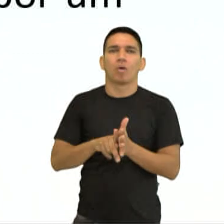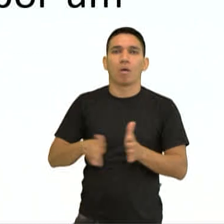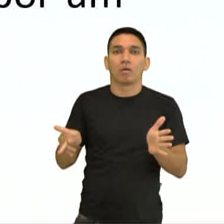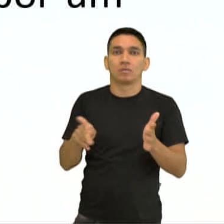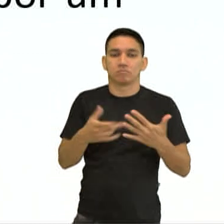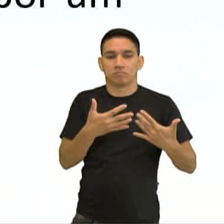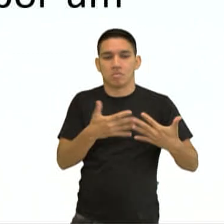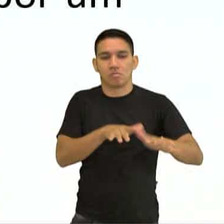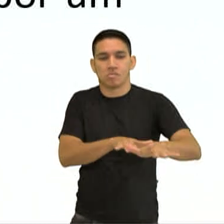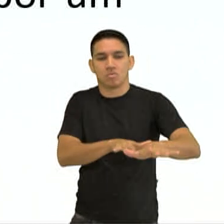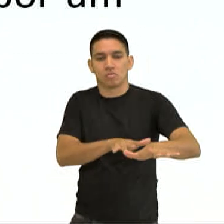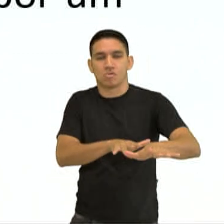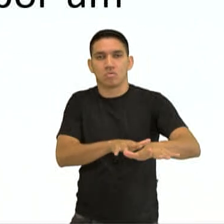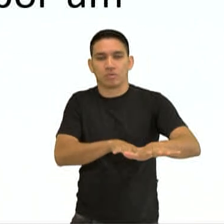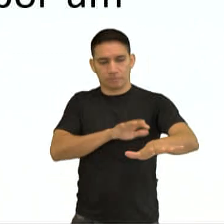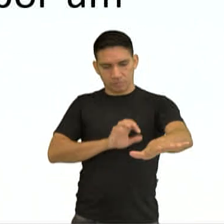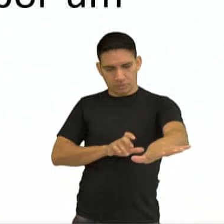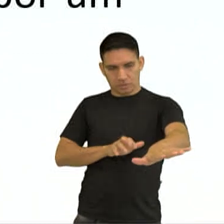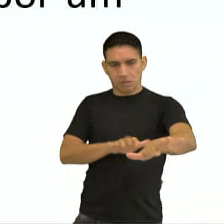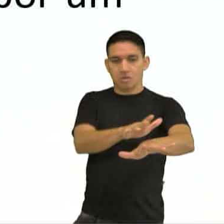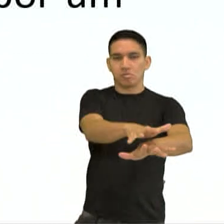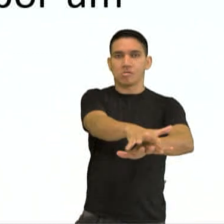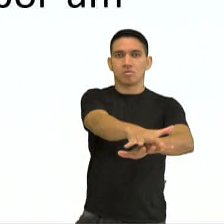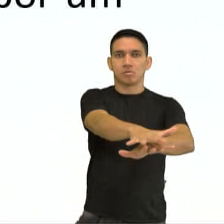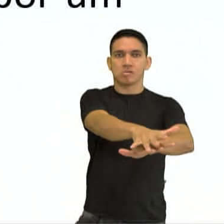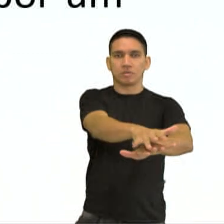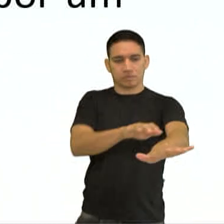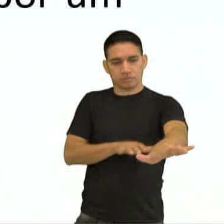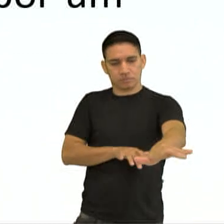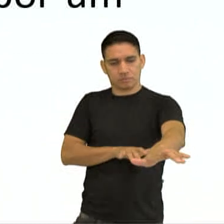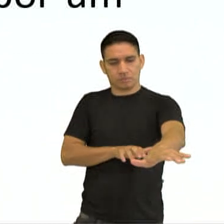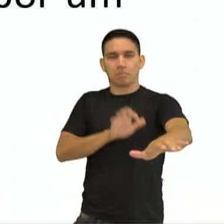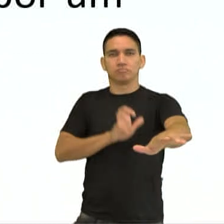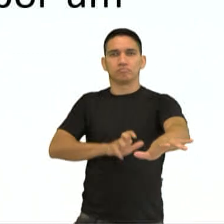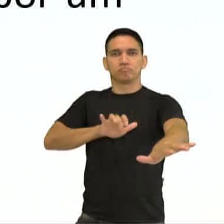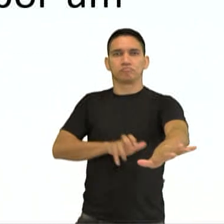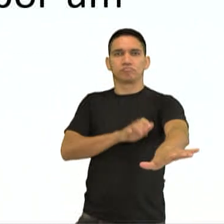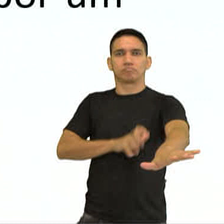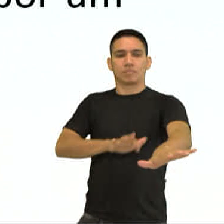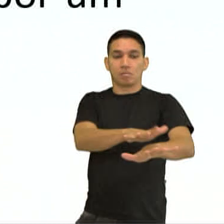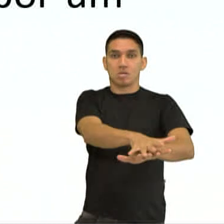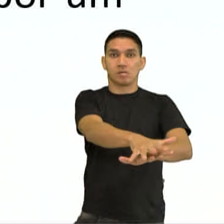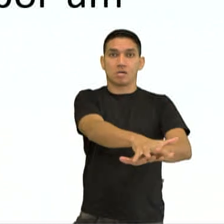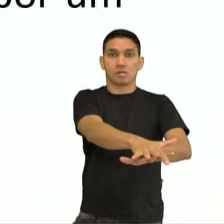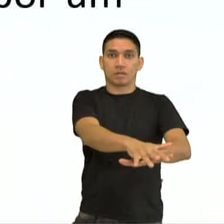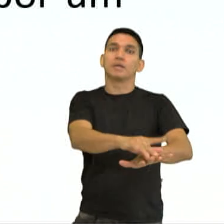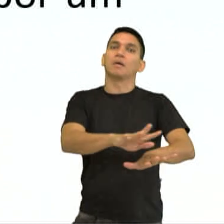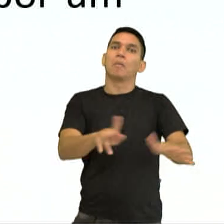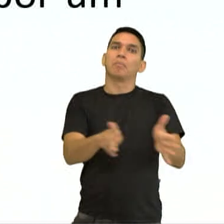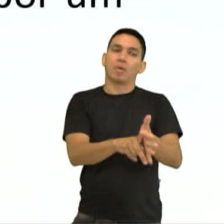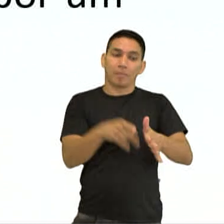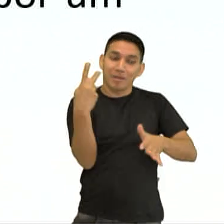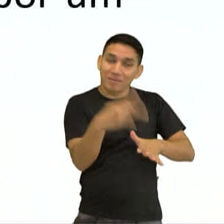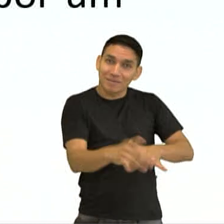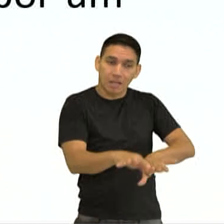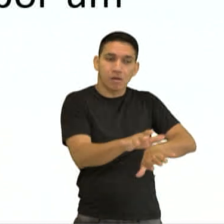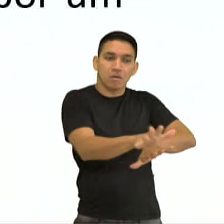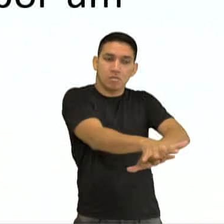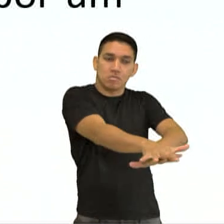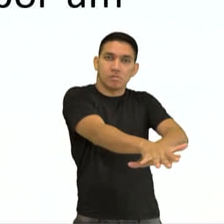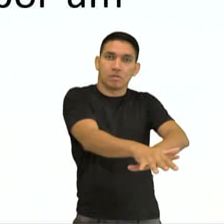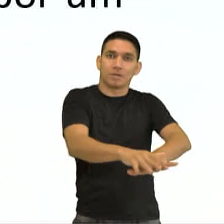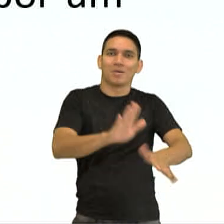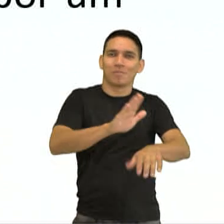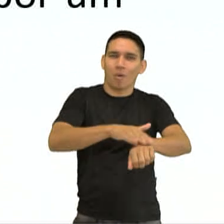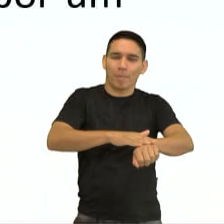de cordas lá dentro. Ah, mas violão não é instrumento de cordas? Sim, o piano é um instrumento de vibração de cordas. Quando você